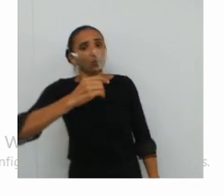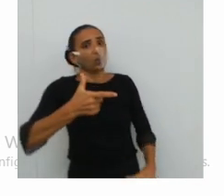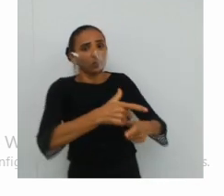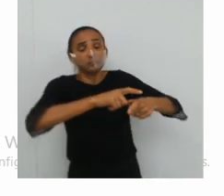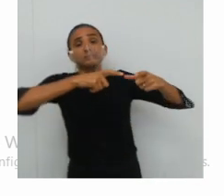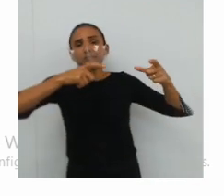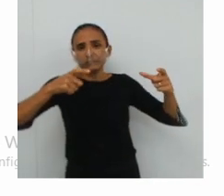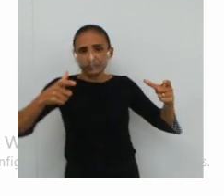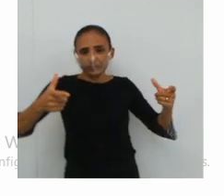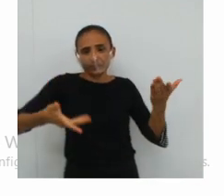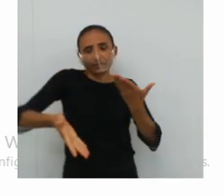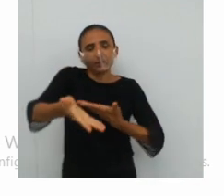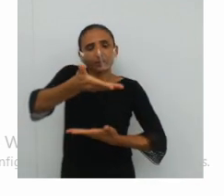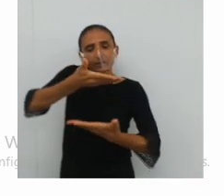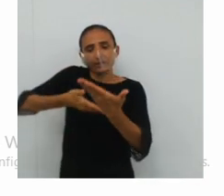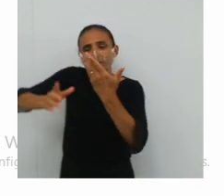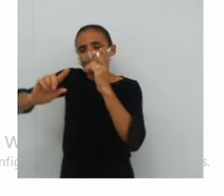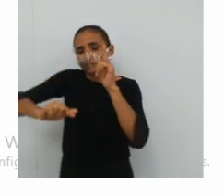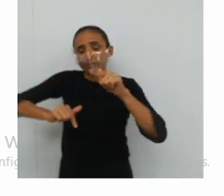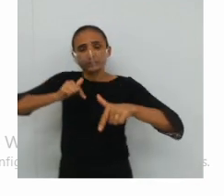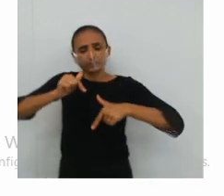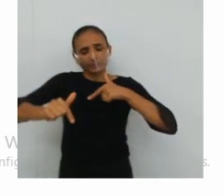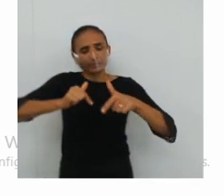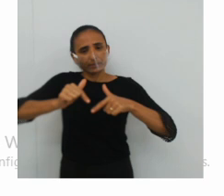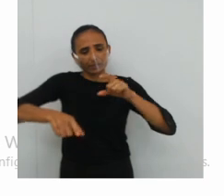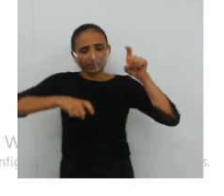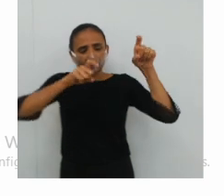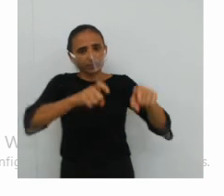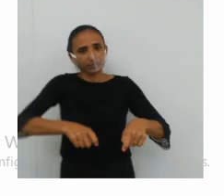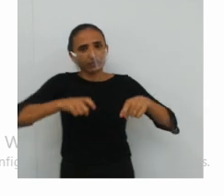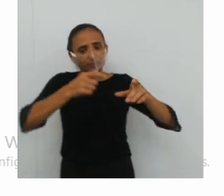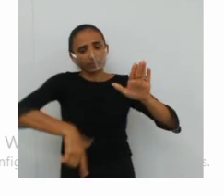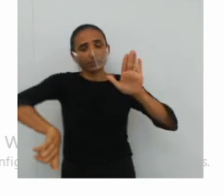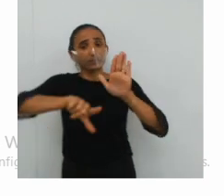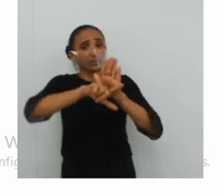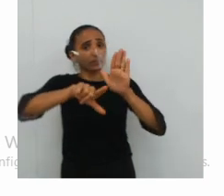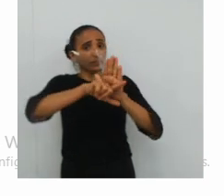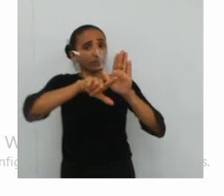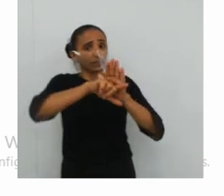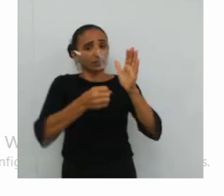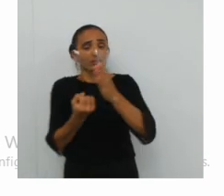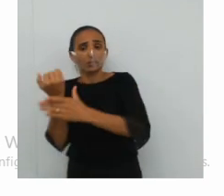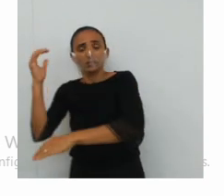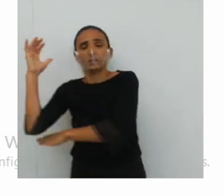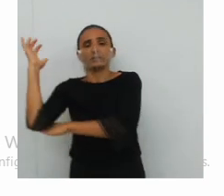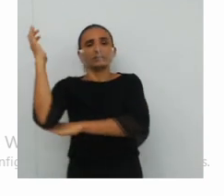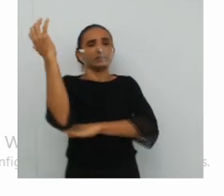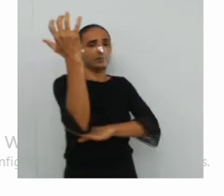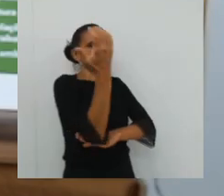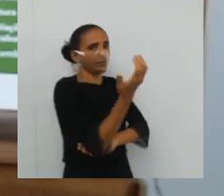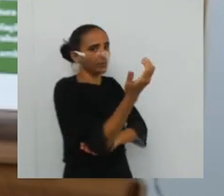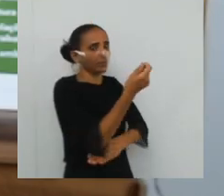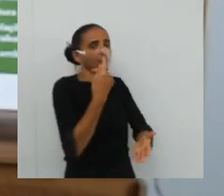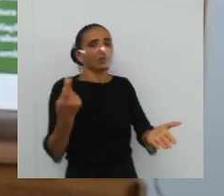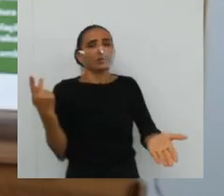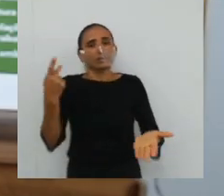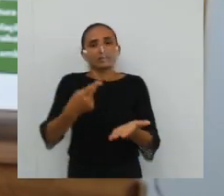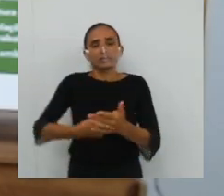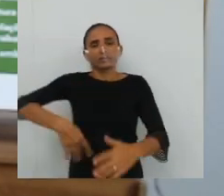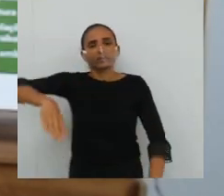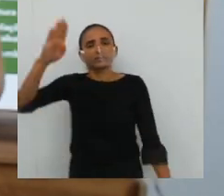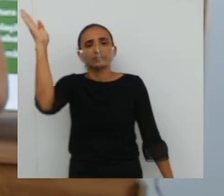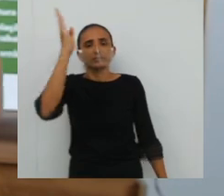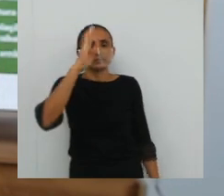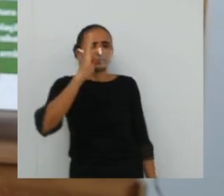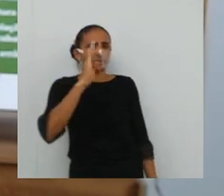grande, as relações de trabalho no campo e as leis ambientais, ok? Volta para mim. Aqui no Brasil, nós